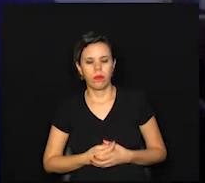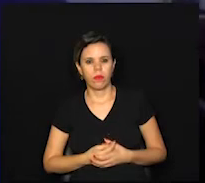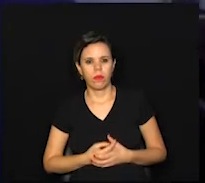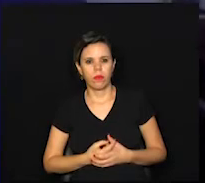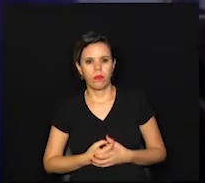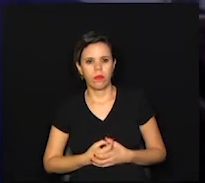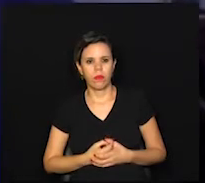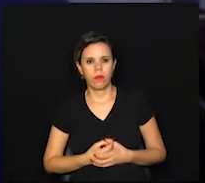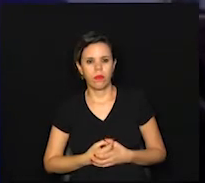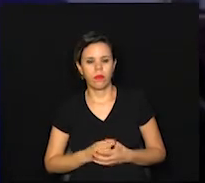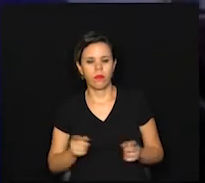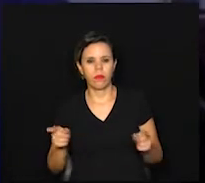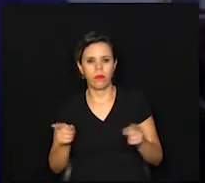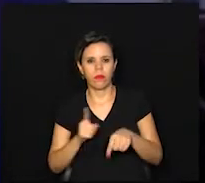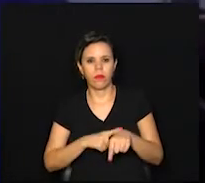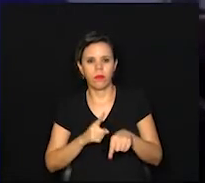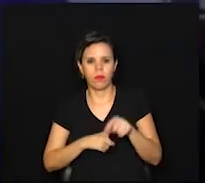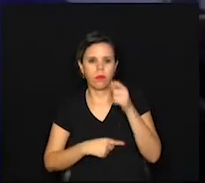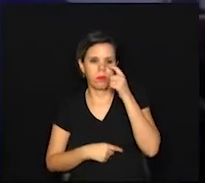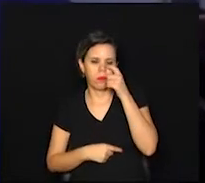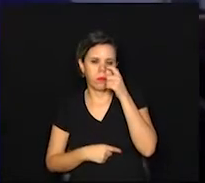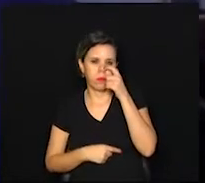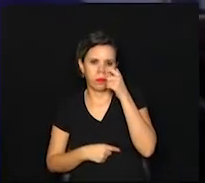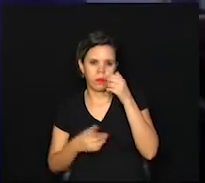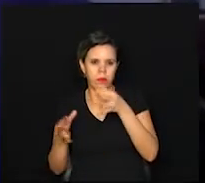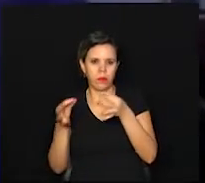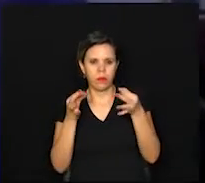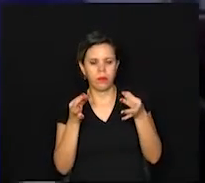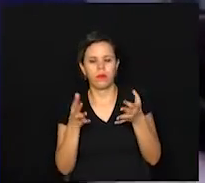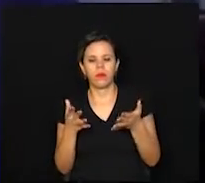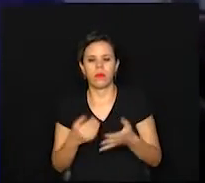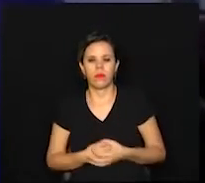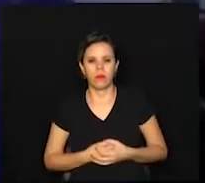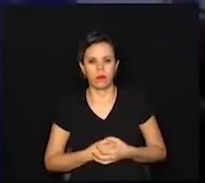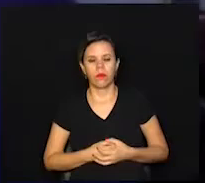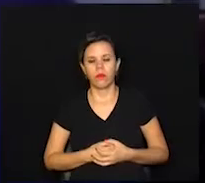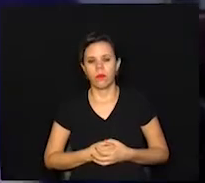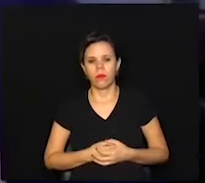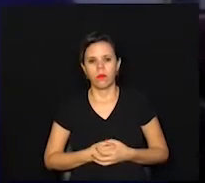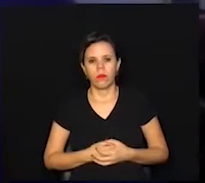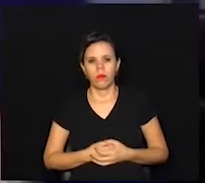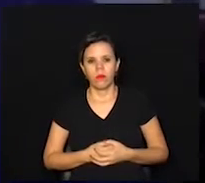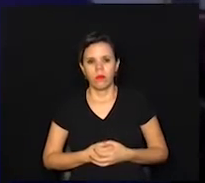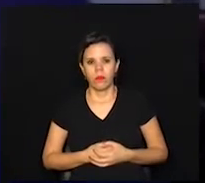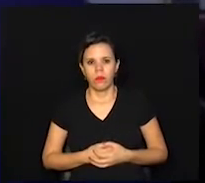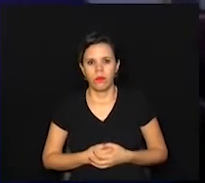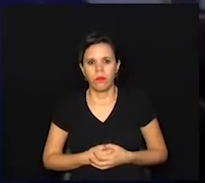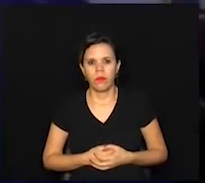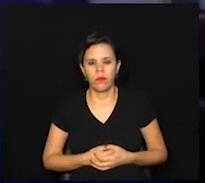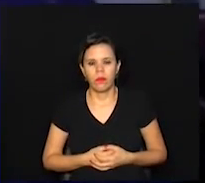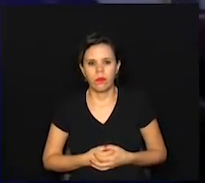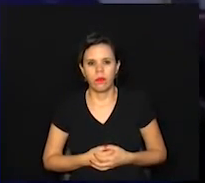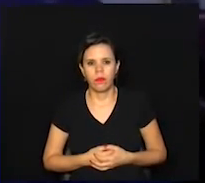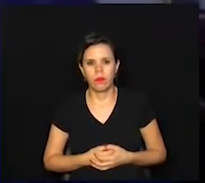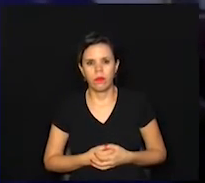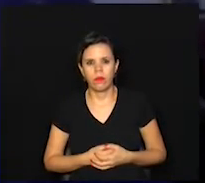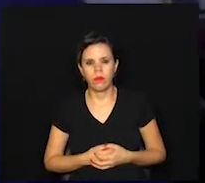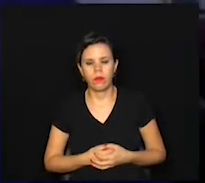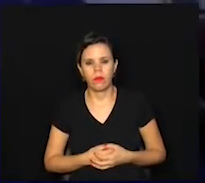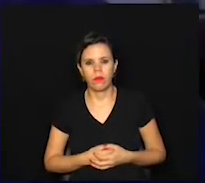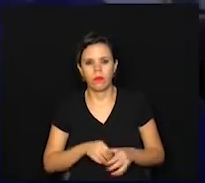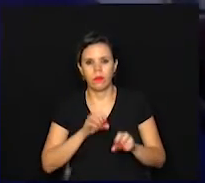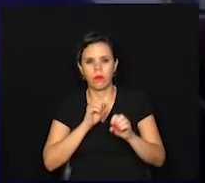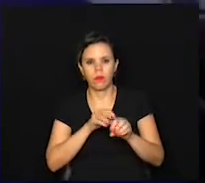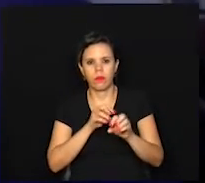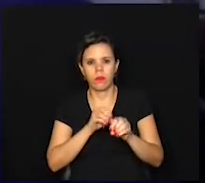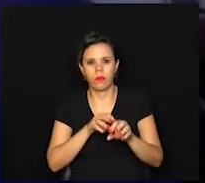né, é tão curto prazo tudo que a gente olha, que a gente, sabe, não tem... Então, esse é um processo, né,